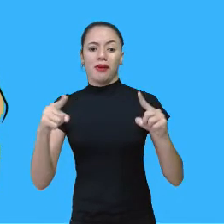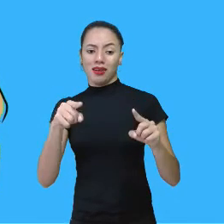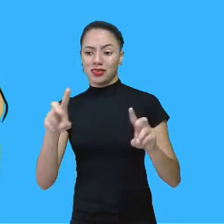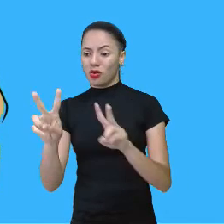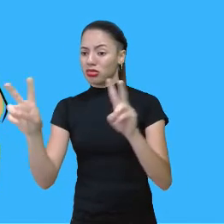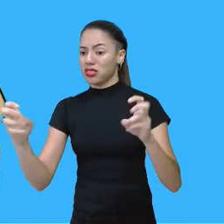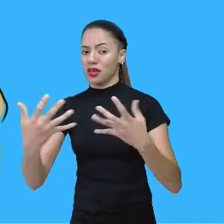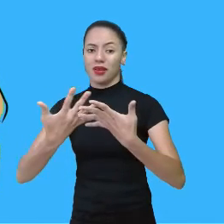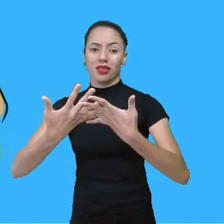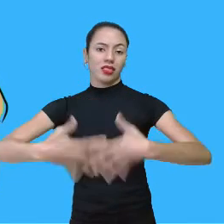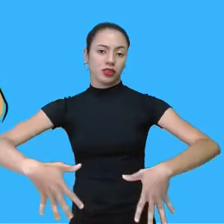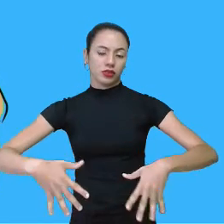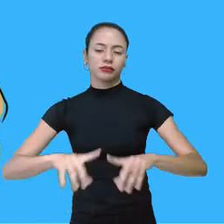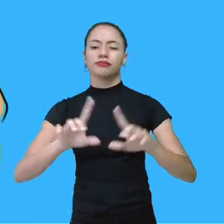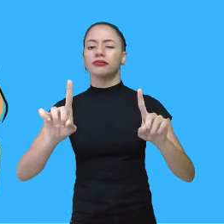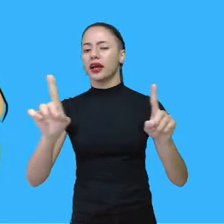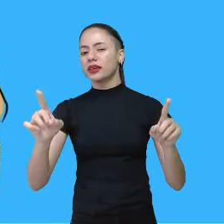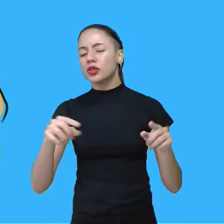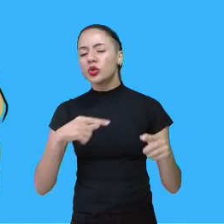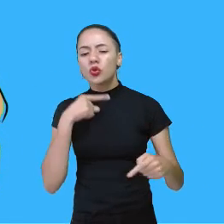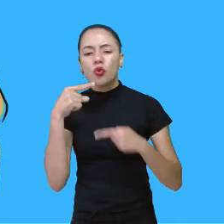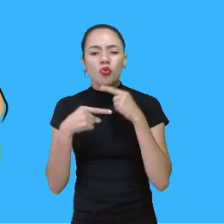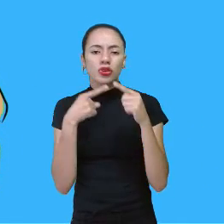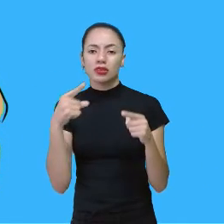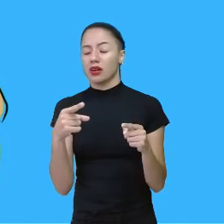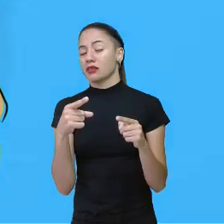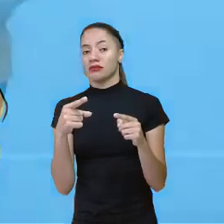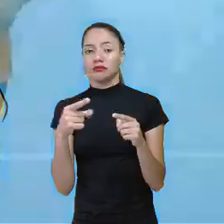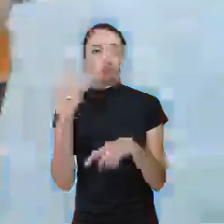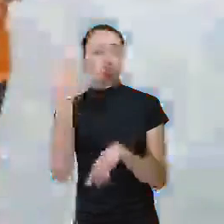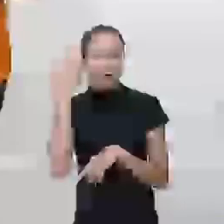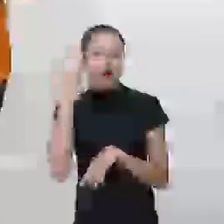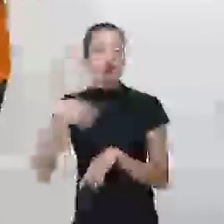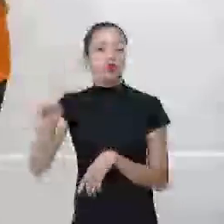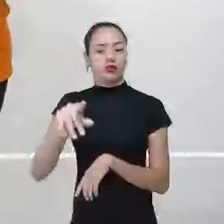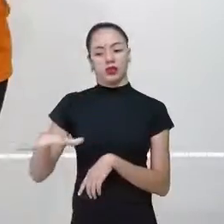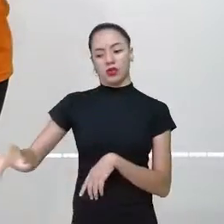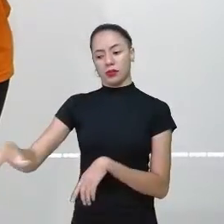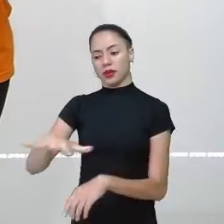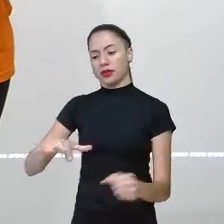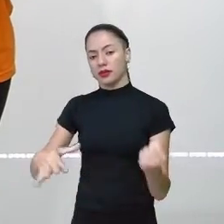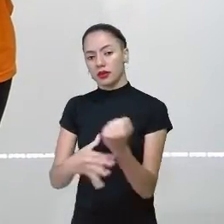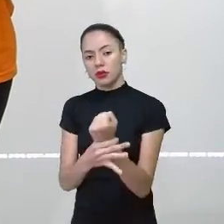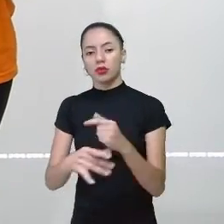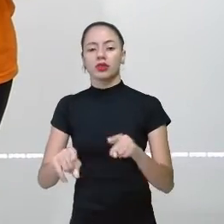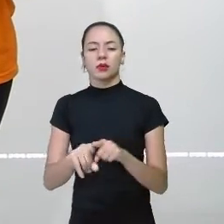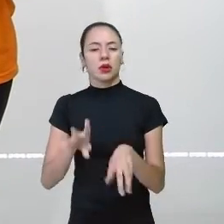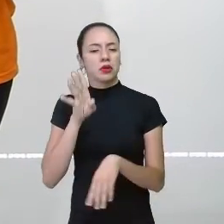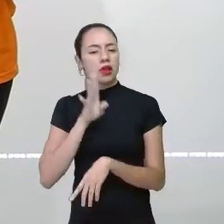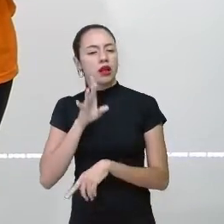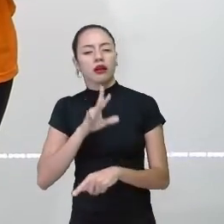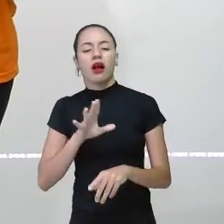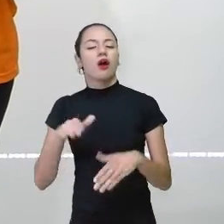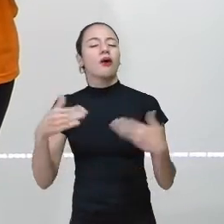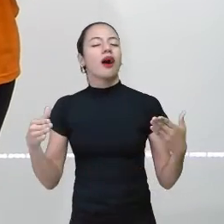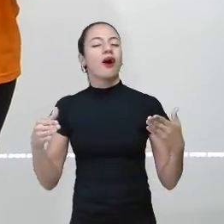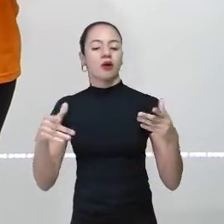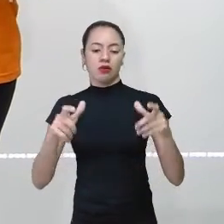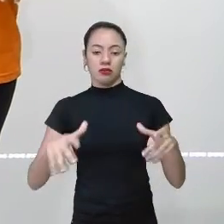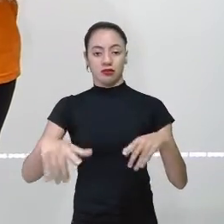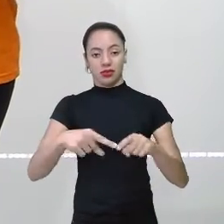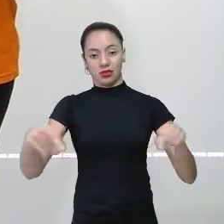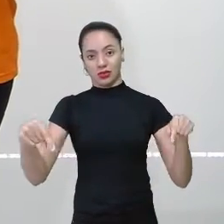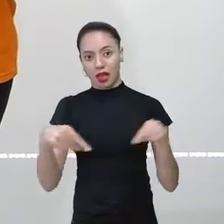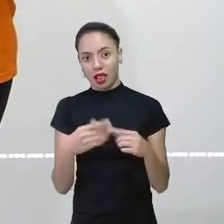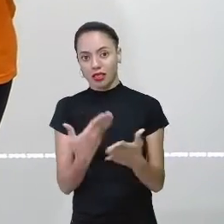Mas dúvidas são bem-vindas. Vocês estão num ambiente seguro, um ambiente super bacana, que é a sala de aula. Se você continuar